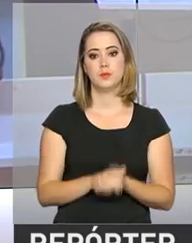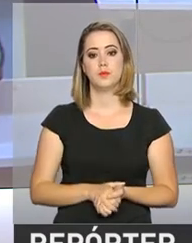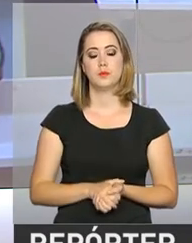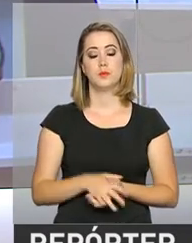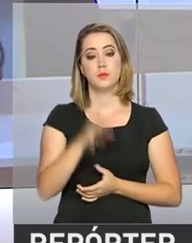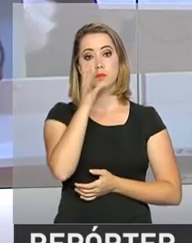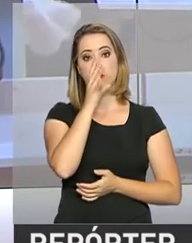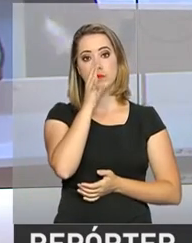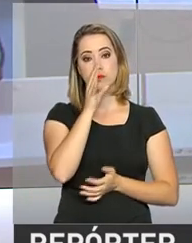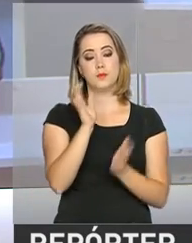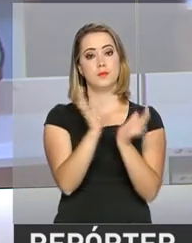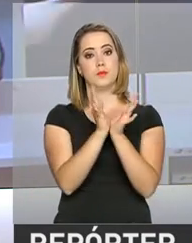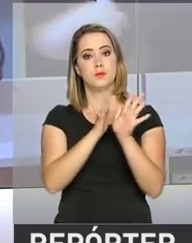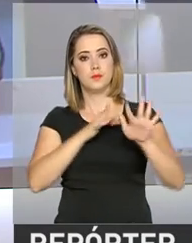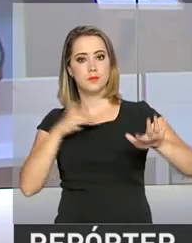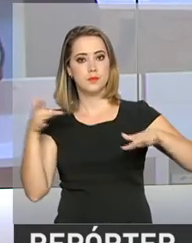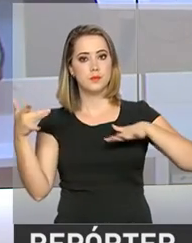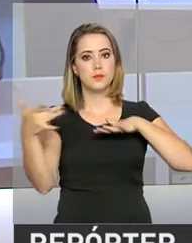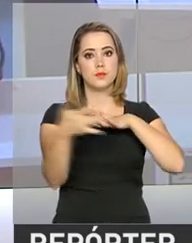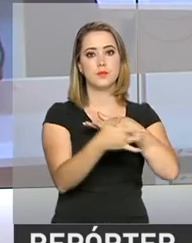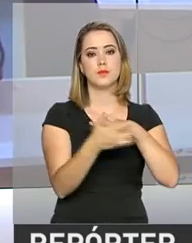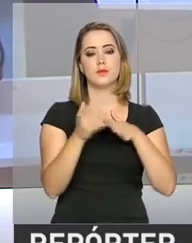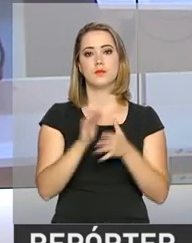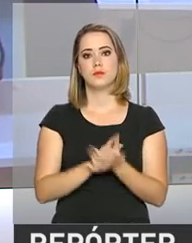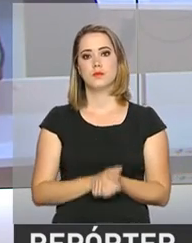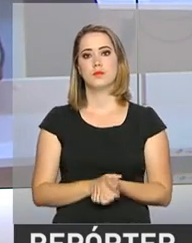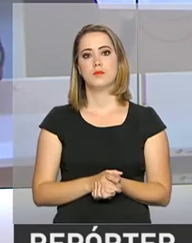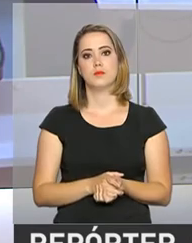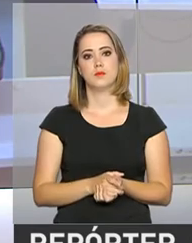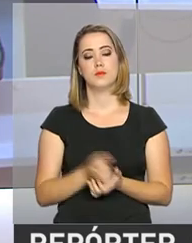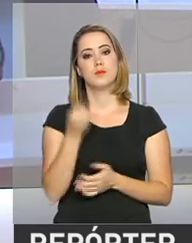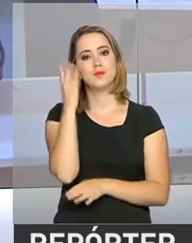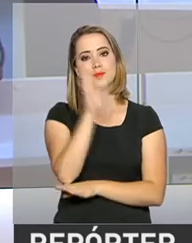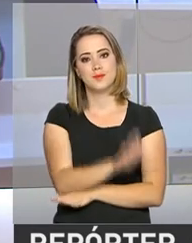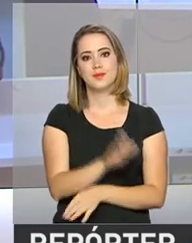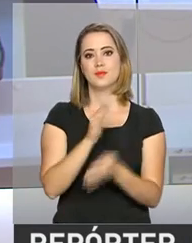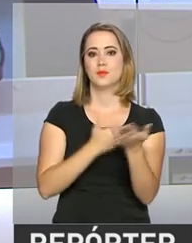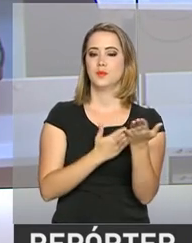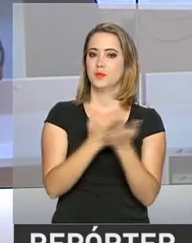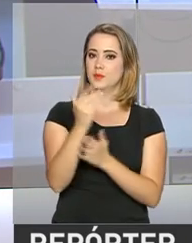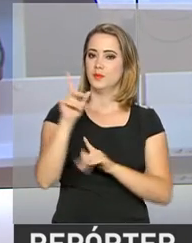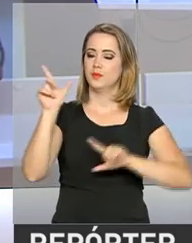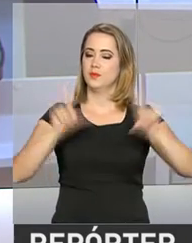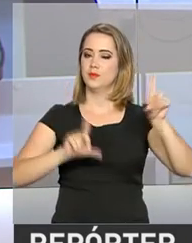NBR. Acompanhe as novidades também pelas nossas redes sociais. Uma boa tarde para você.